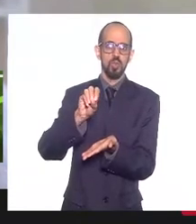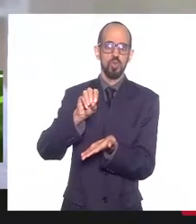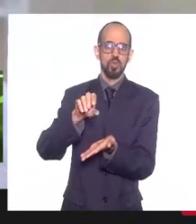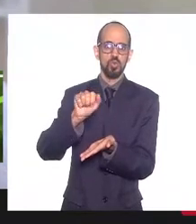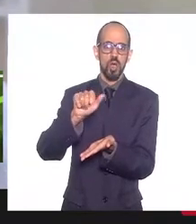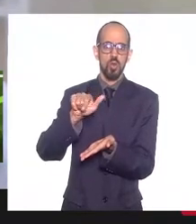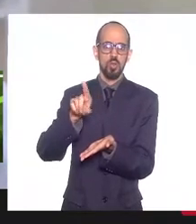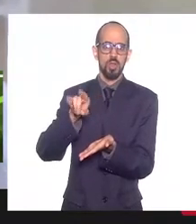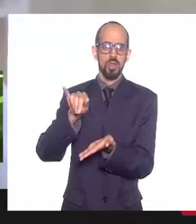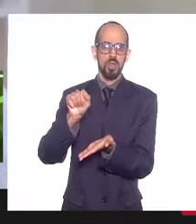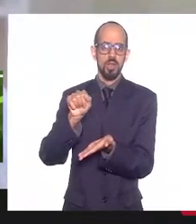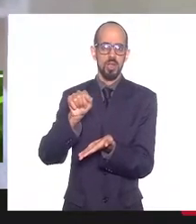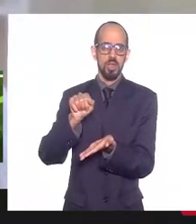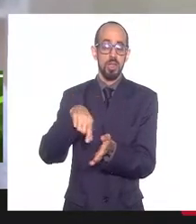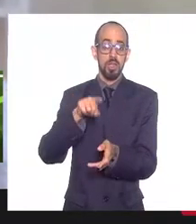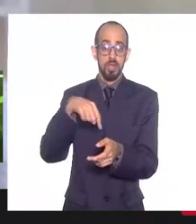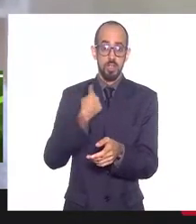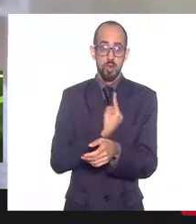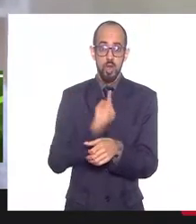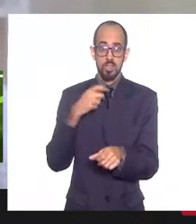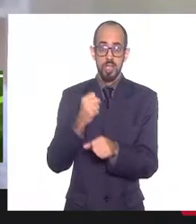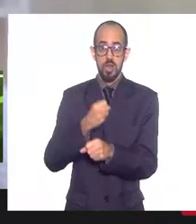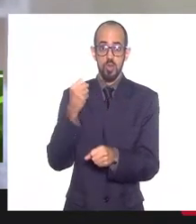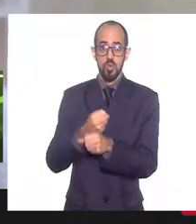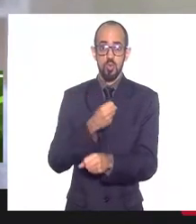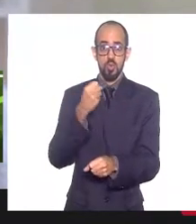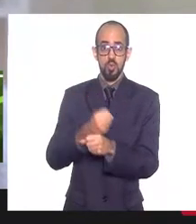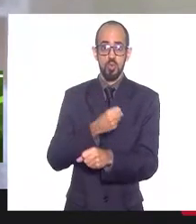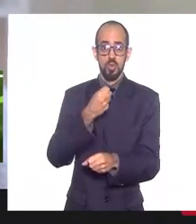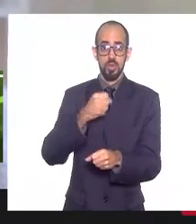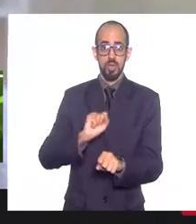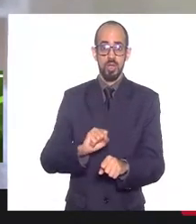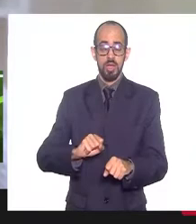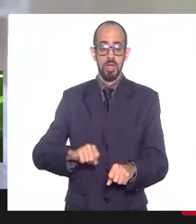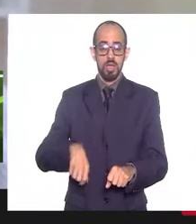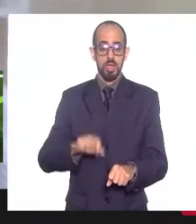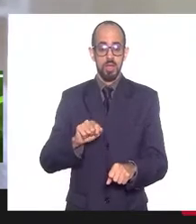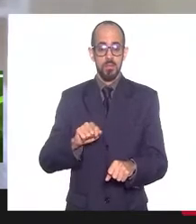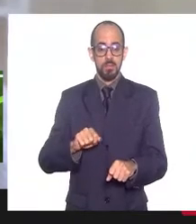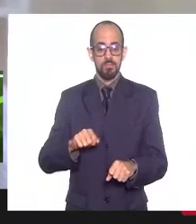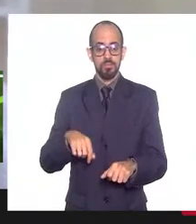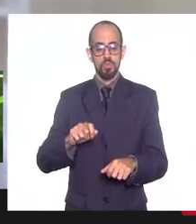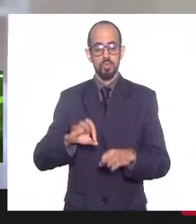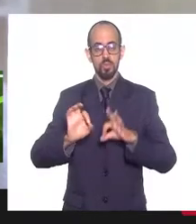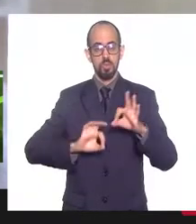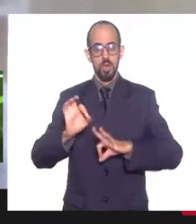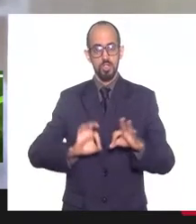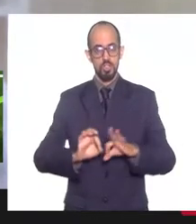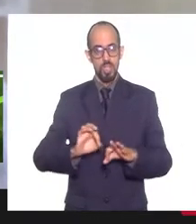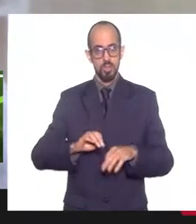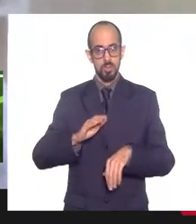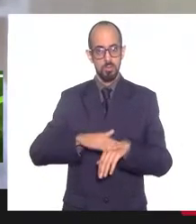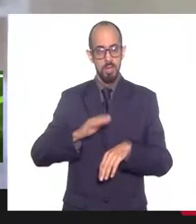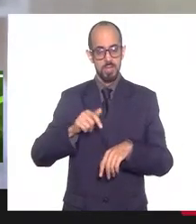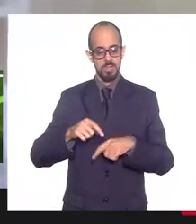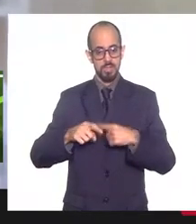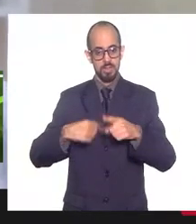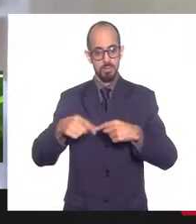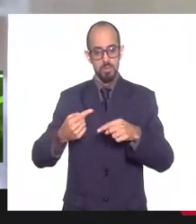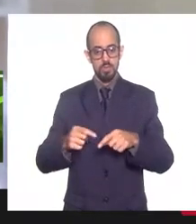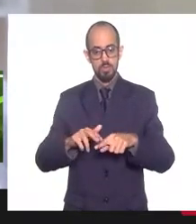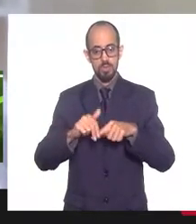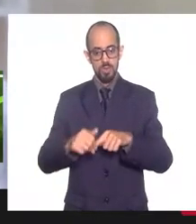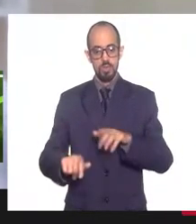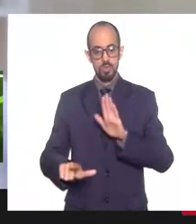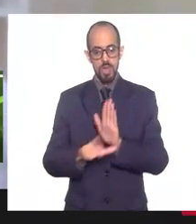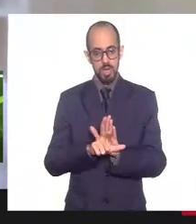luta ajudou a participar do projeto e hoje desenvolve um grande e lindo projeto pela Lei Aldir Blanc. Vai Marcelo de